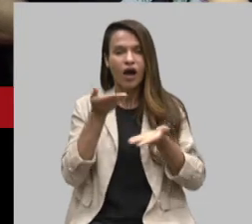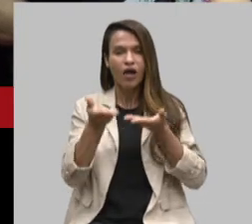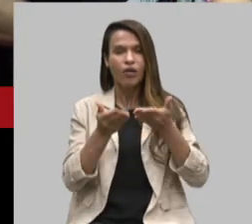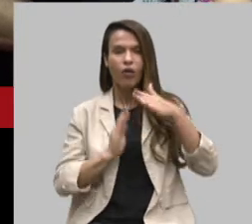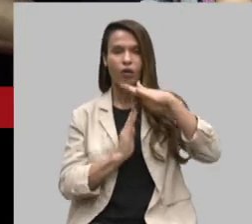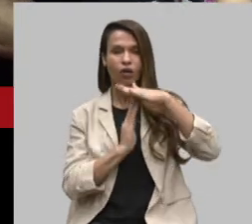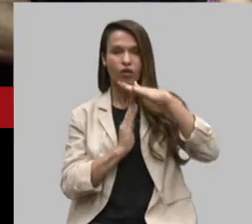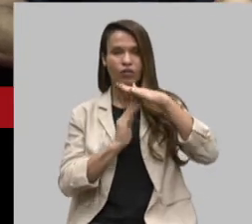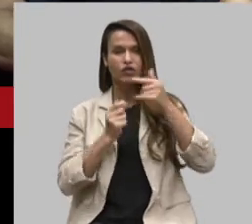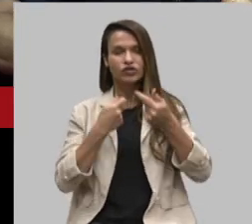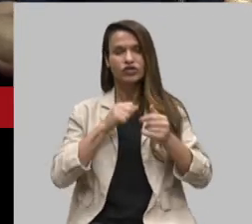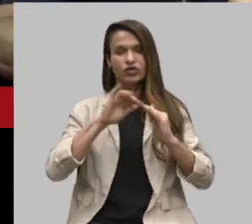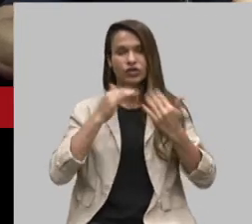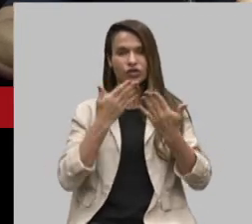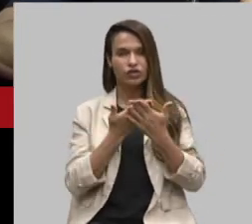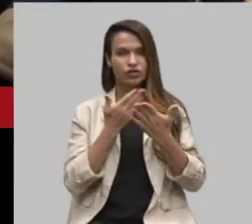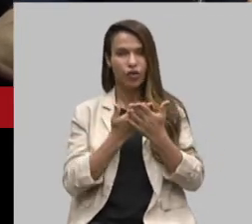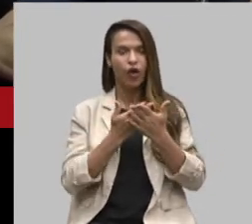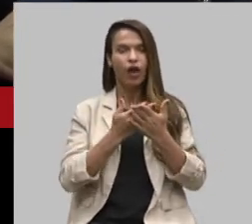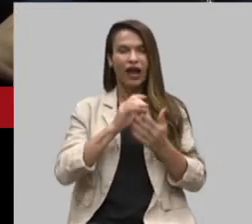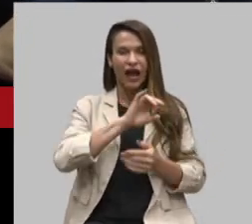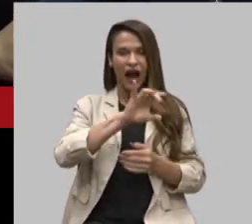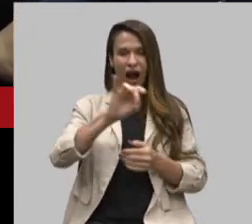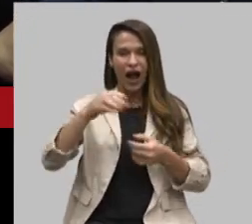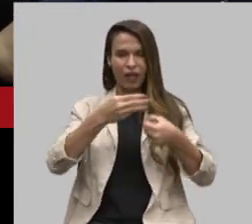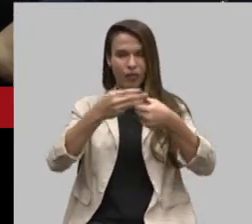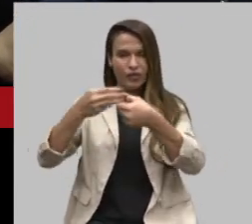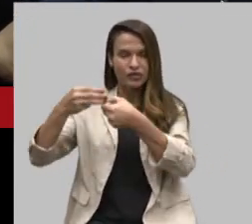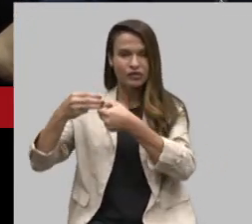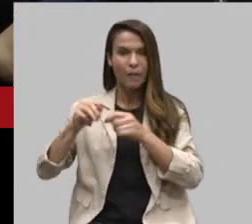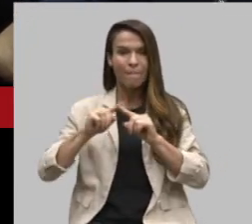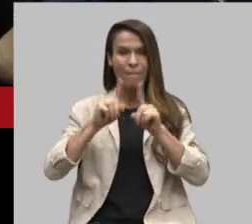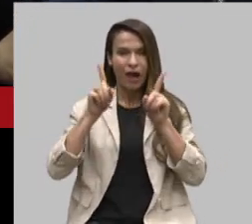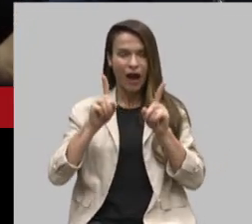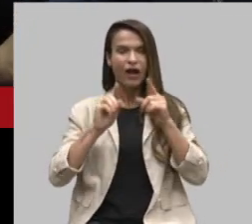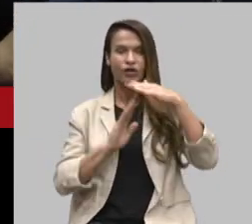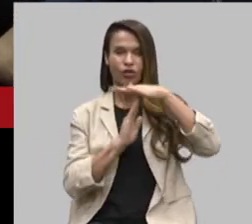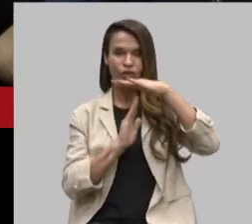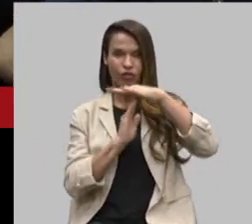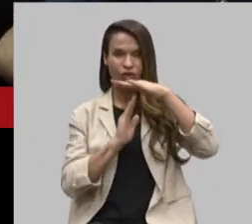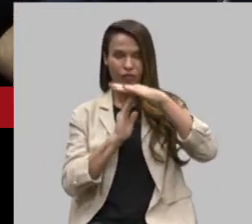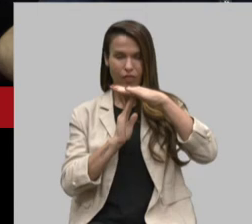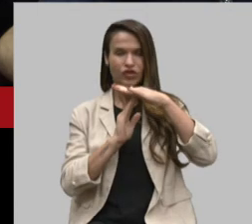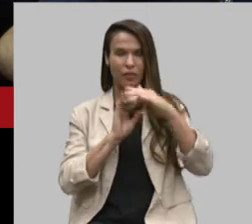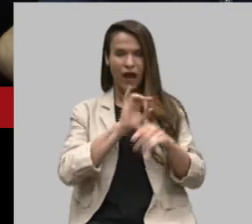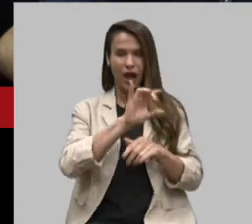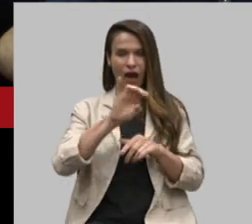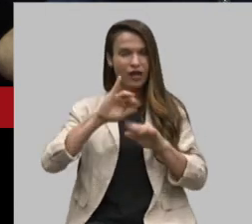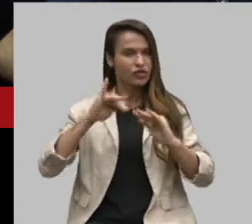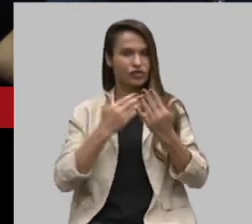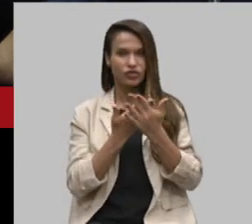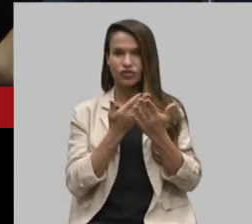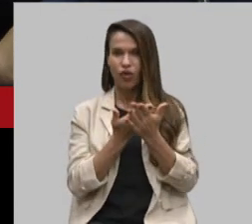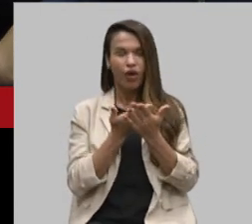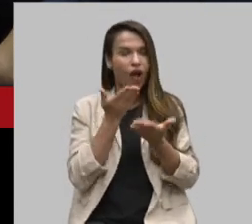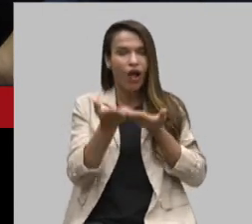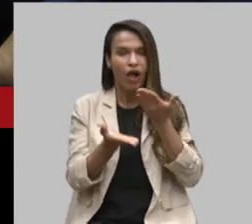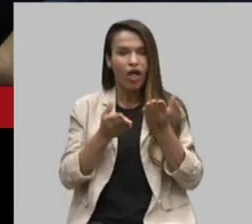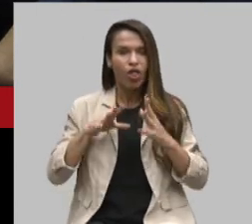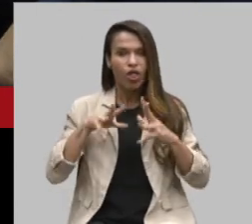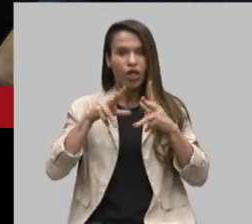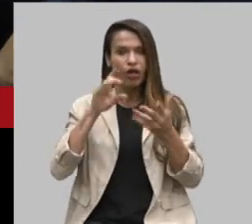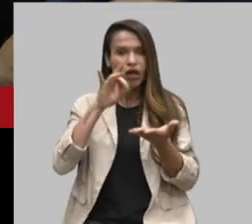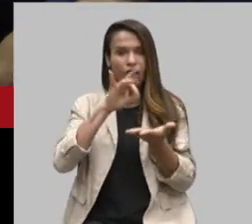escolas por município porém a quantidade mínima de escolas por município não atende a toda a realidade do Estado de